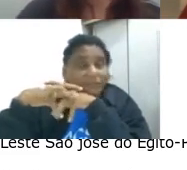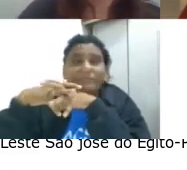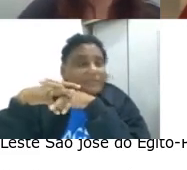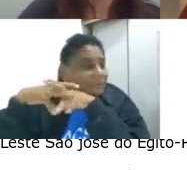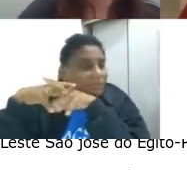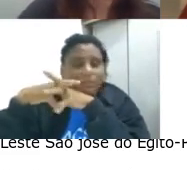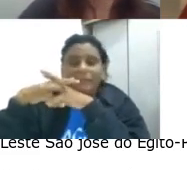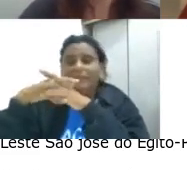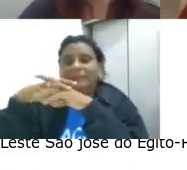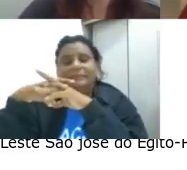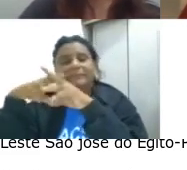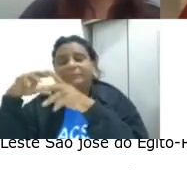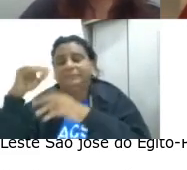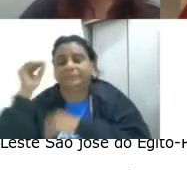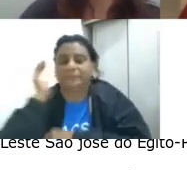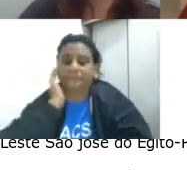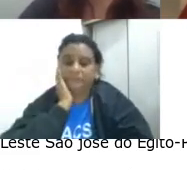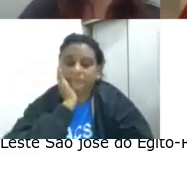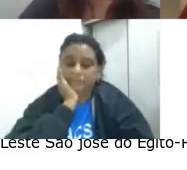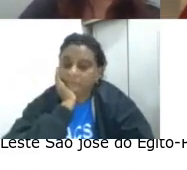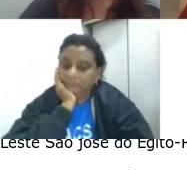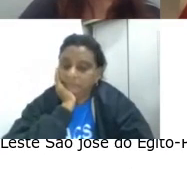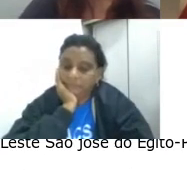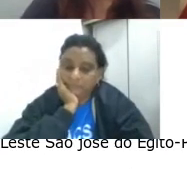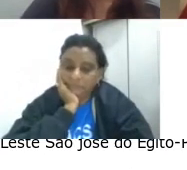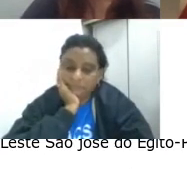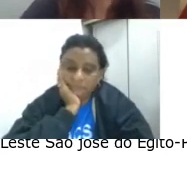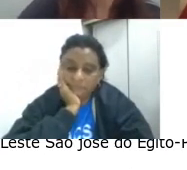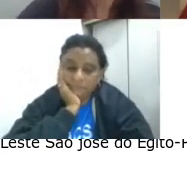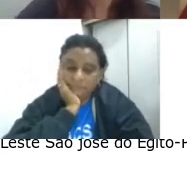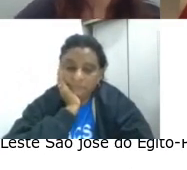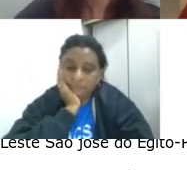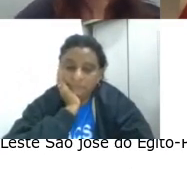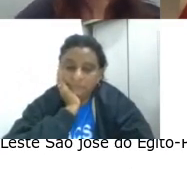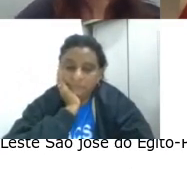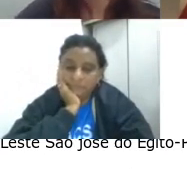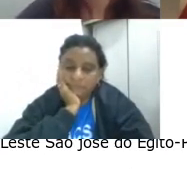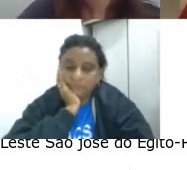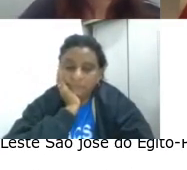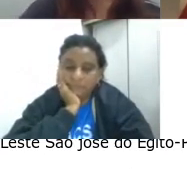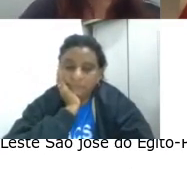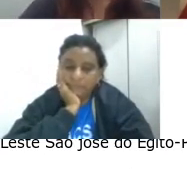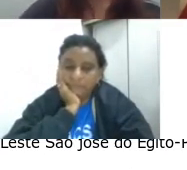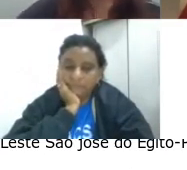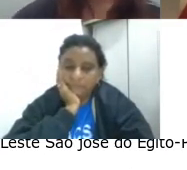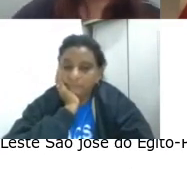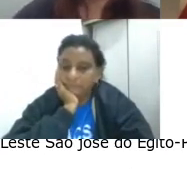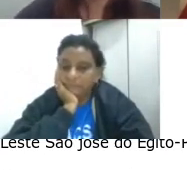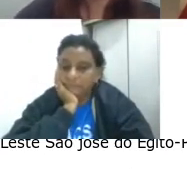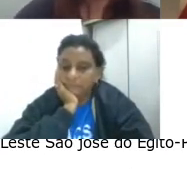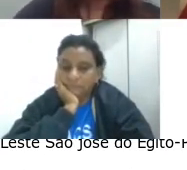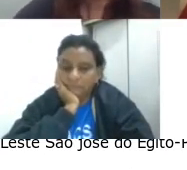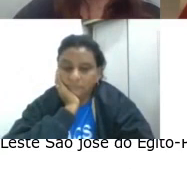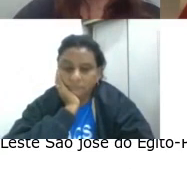não foi ela pode receber essa orientação sobre a importância da BCG para a criança e receber essa vacinação nas unidades básicas de saúde